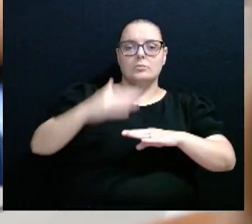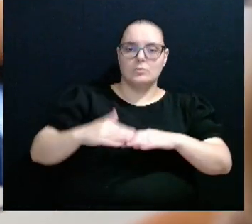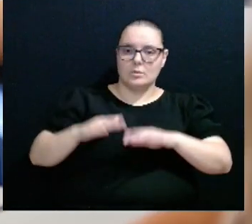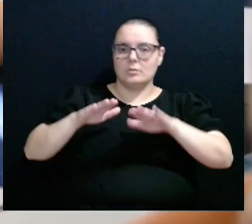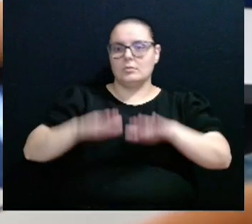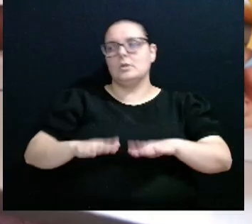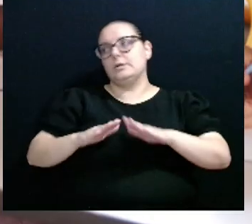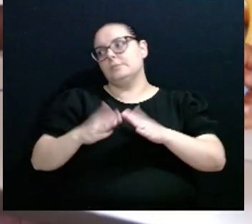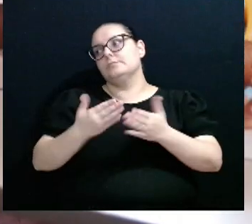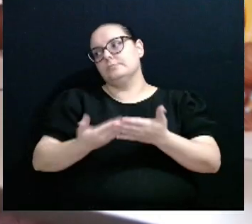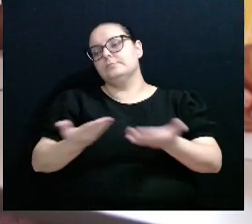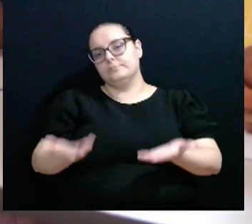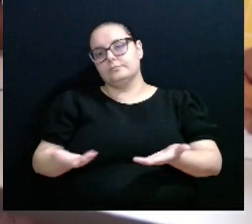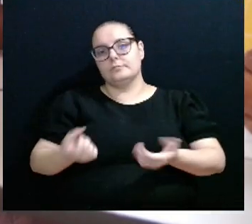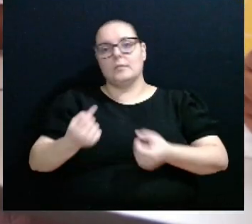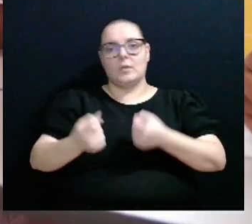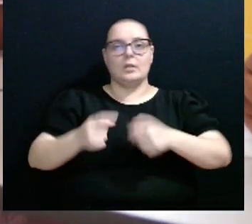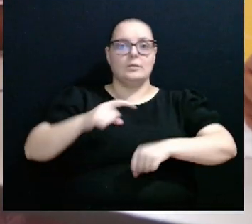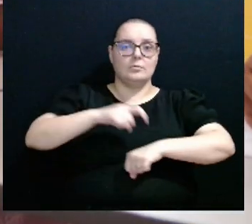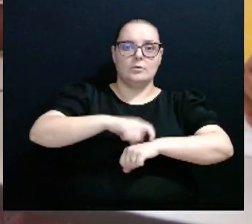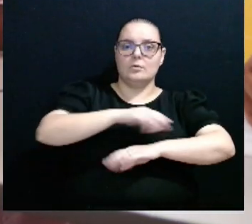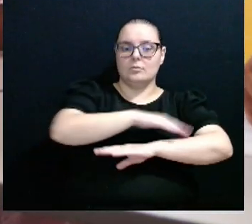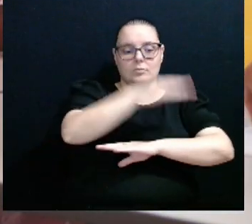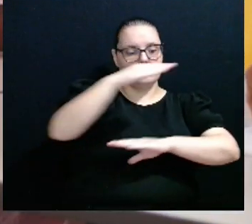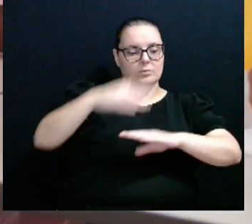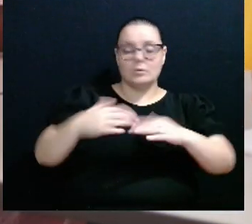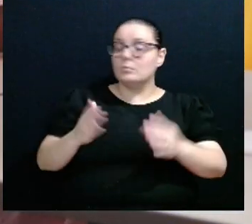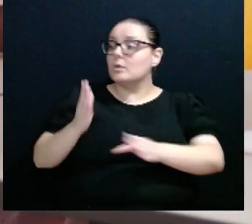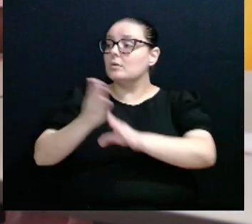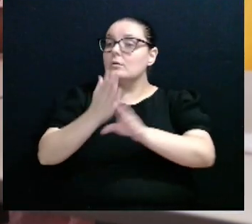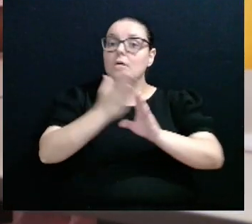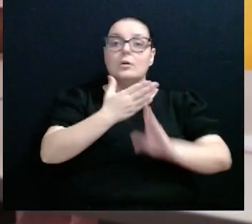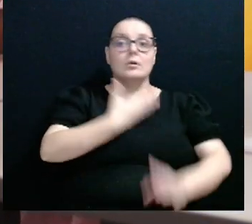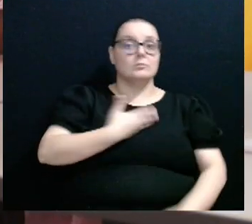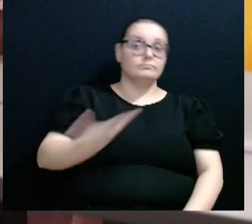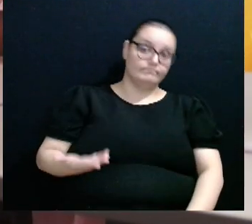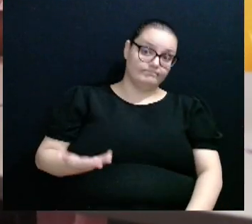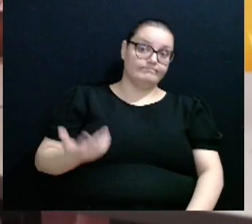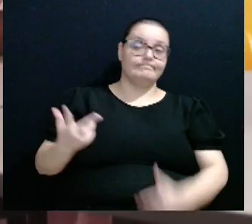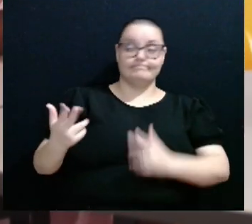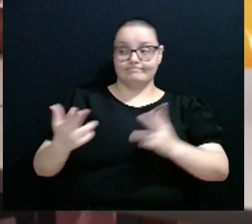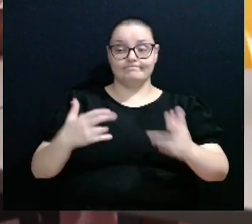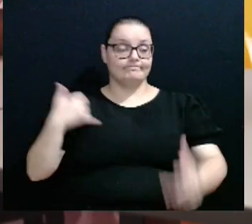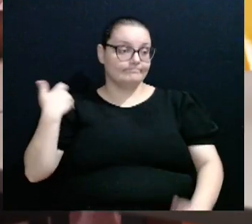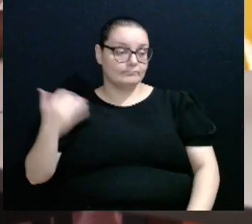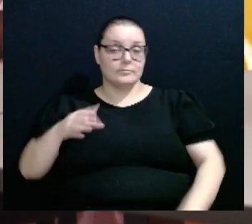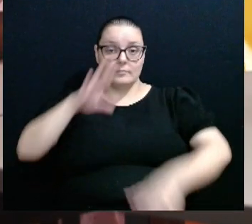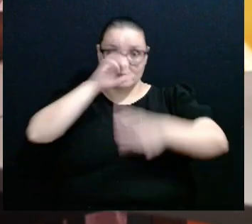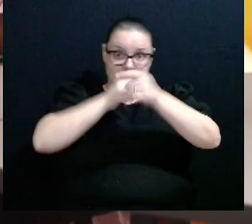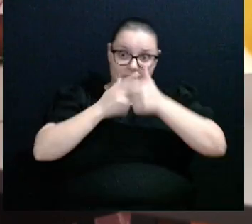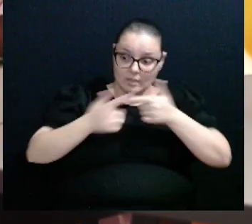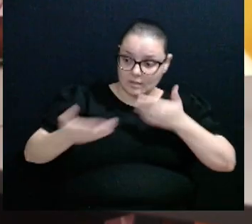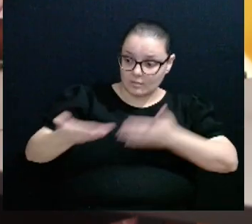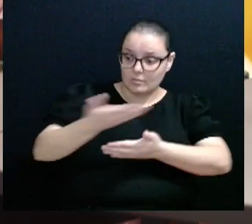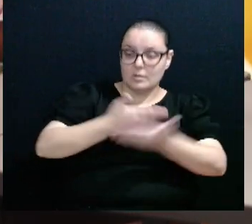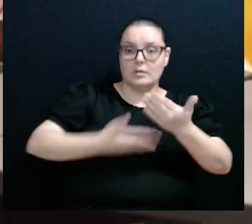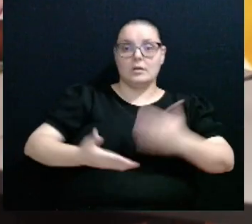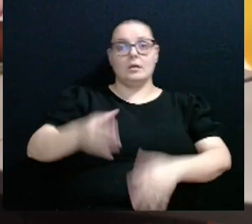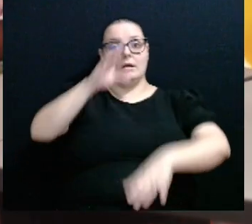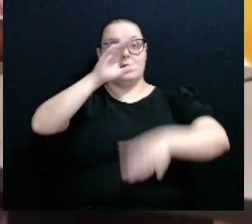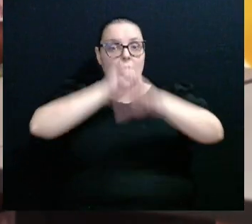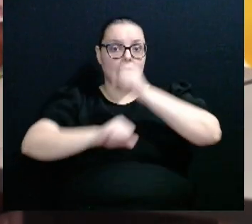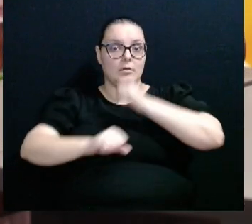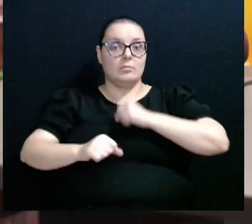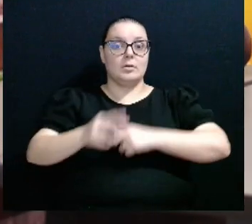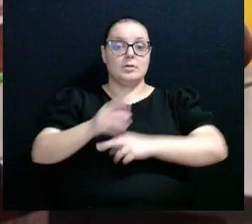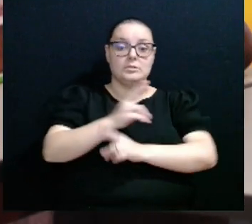todo, mas é ali que ela vai encontrar os amigos da mesma faixa etária, e ali ela aprende a dividir, ela aprende a fazer as trocas, né, com